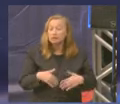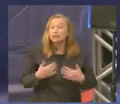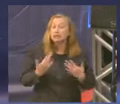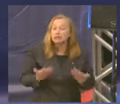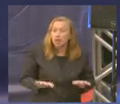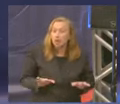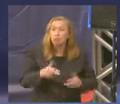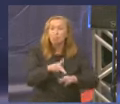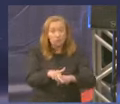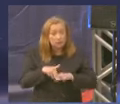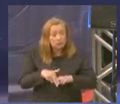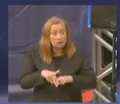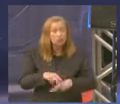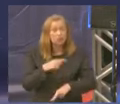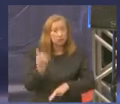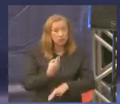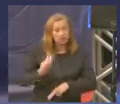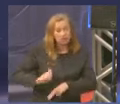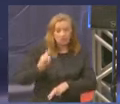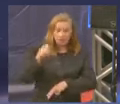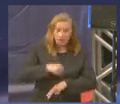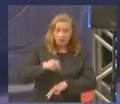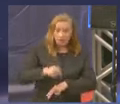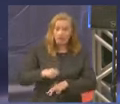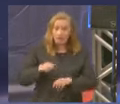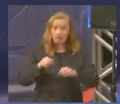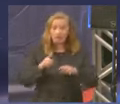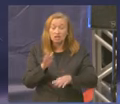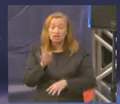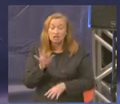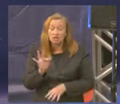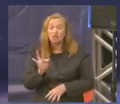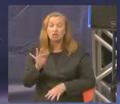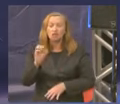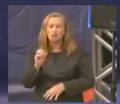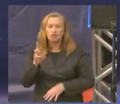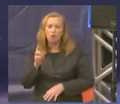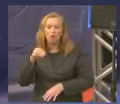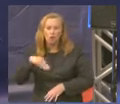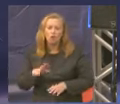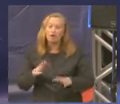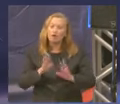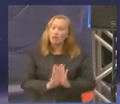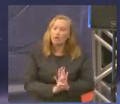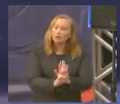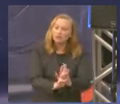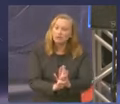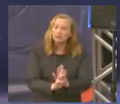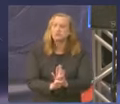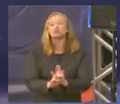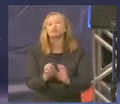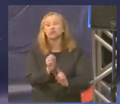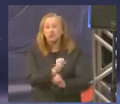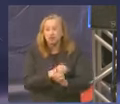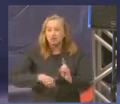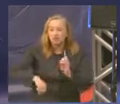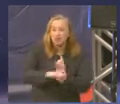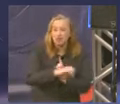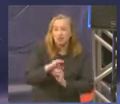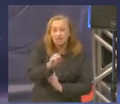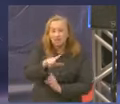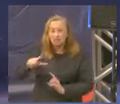E é por isso que a gente está aqui nesse fórum, é por isso que aqui há representantes da sociedade civil, representantes